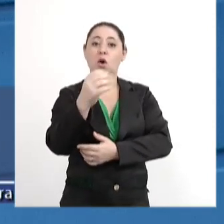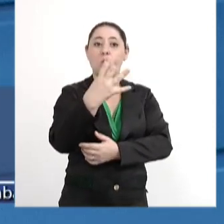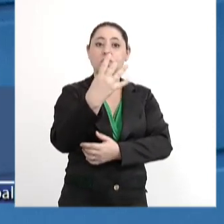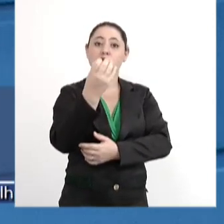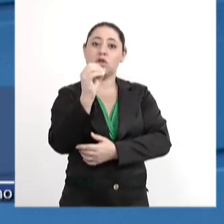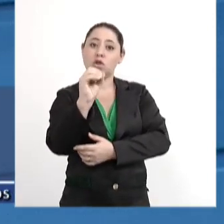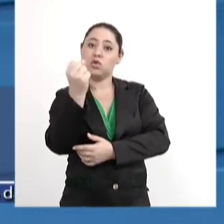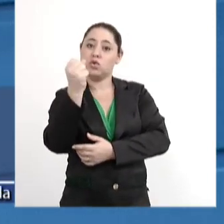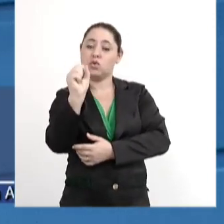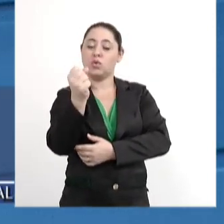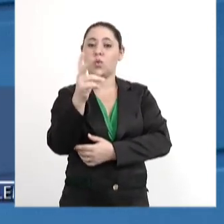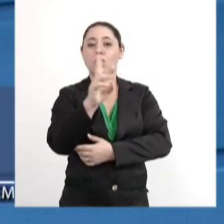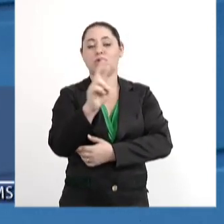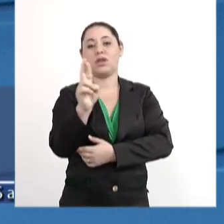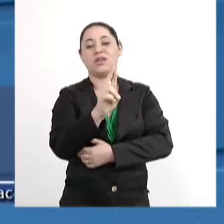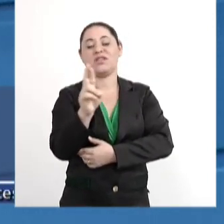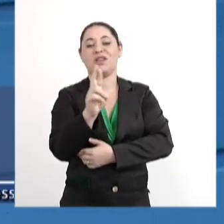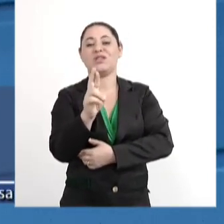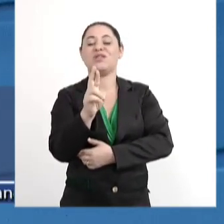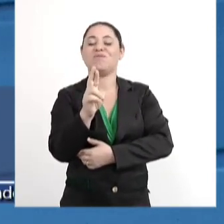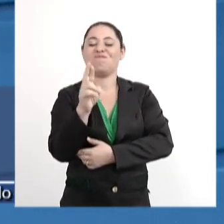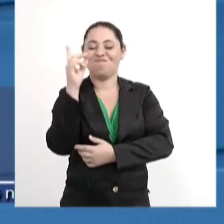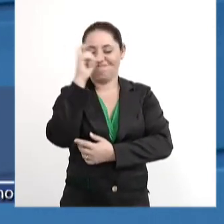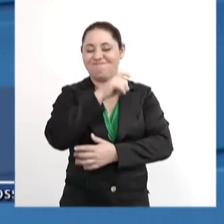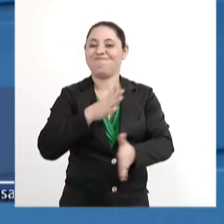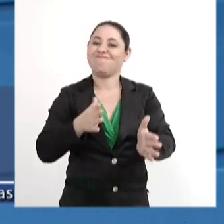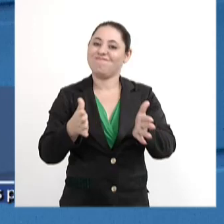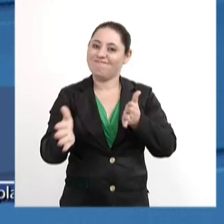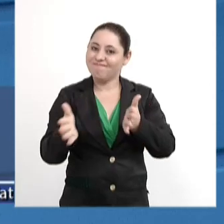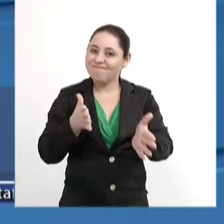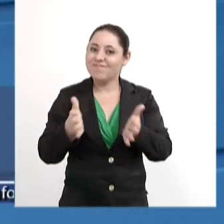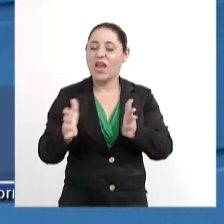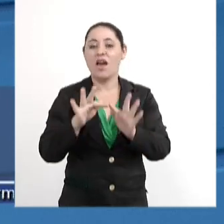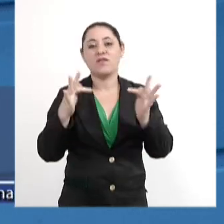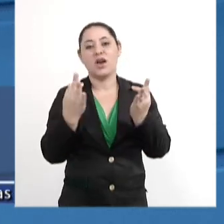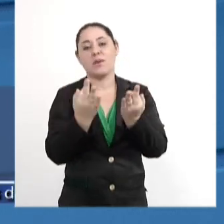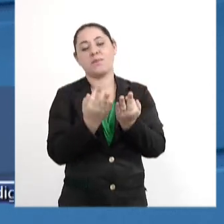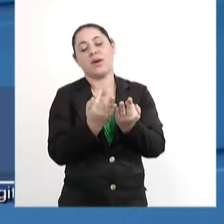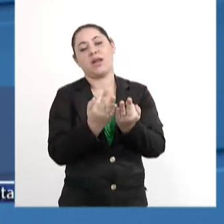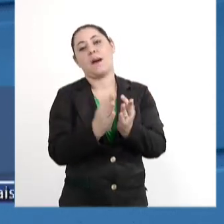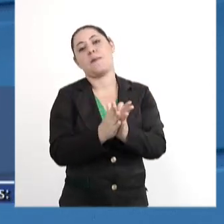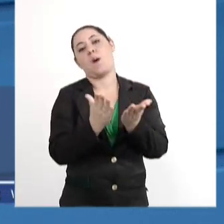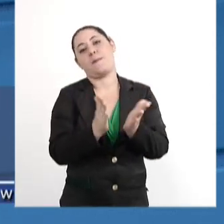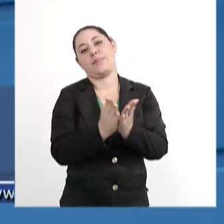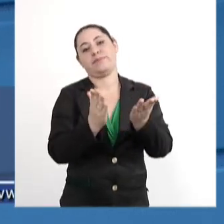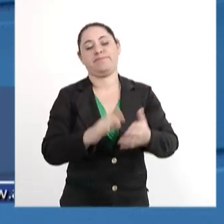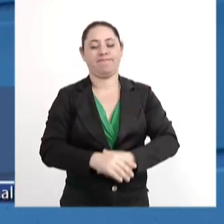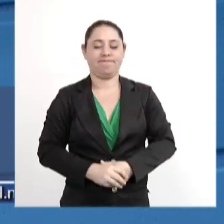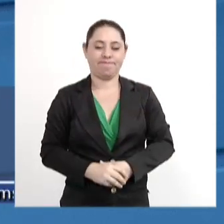408, sendo de difícil acesso às famílias de baixa renda.